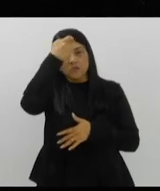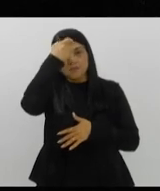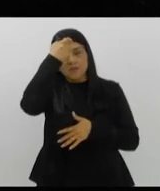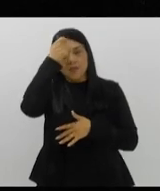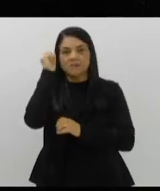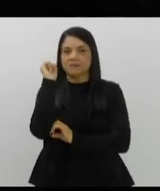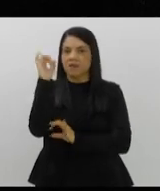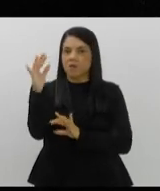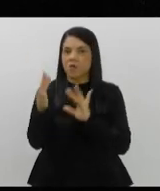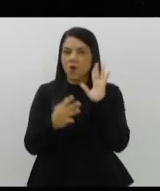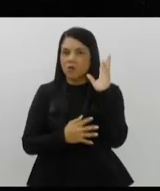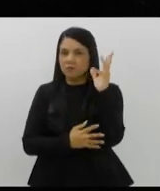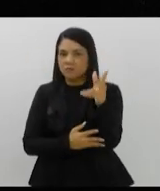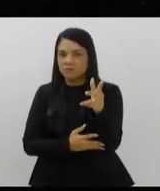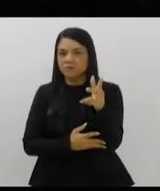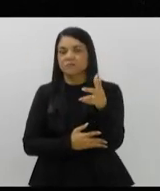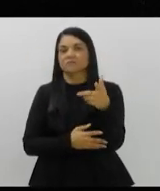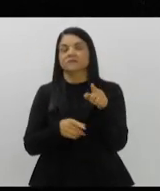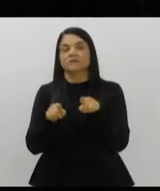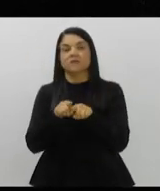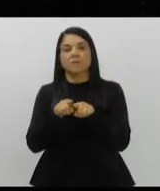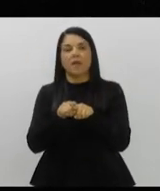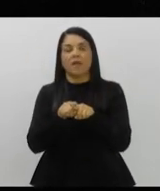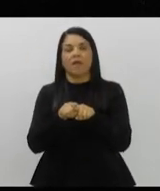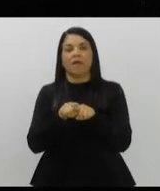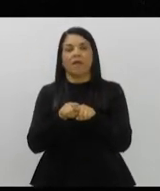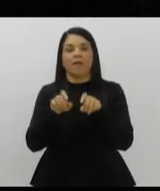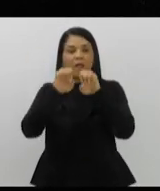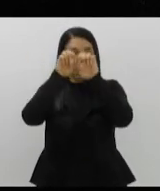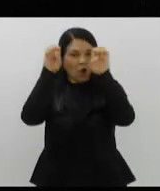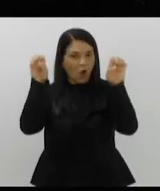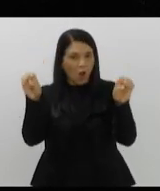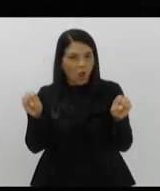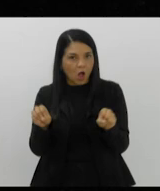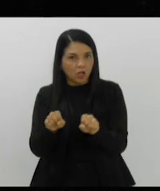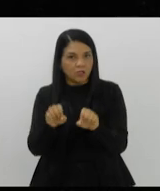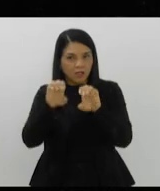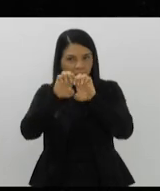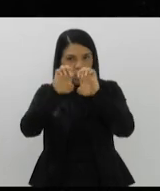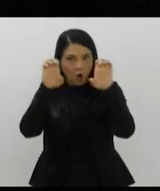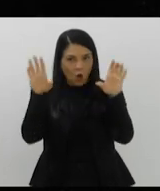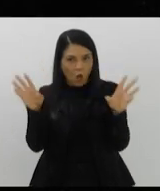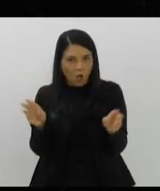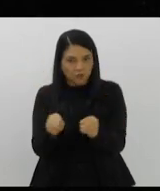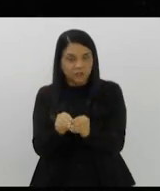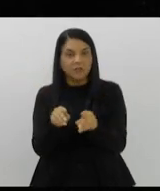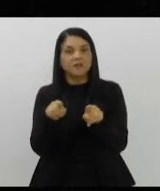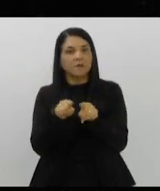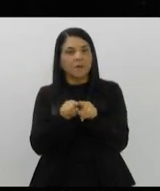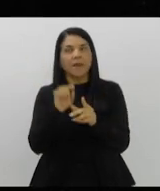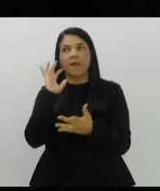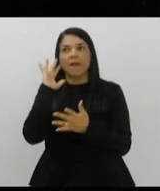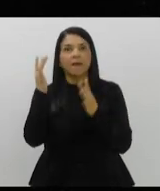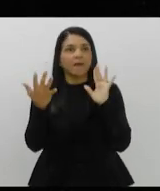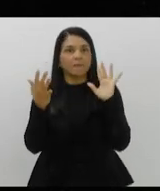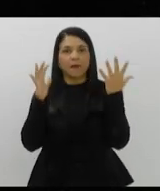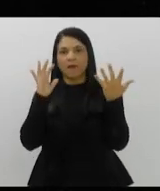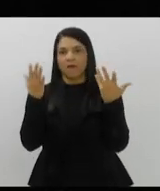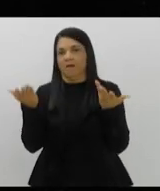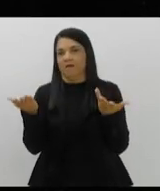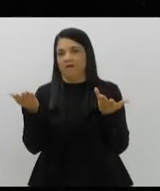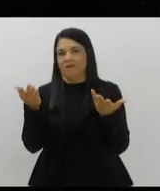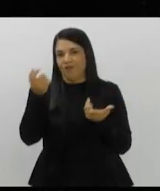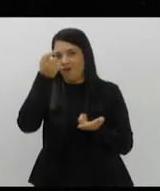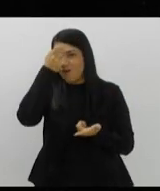ecológica e de consciência climática, porque é isso que funciona. Se todas as escolas do Brasil tivessem isso,